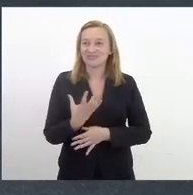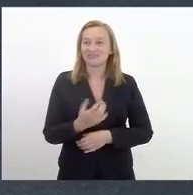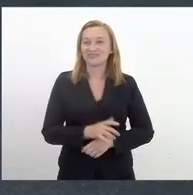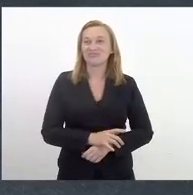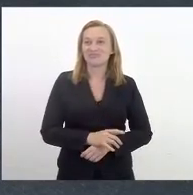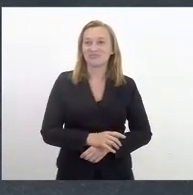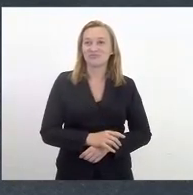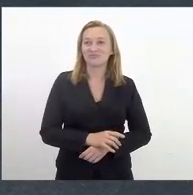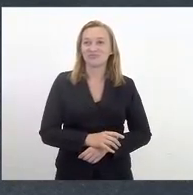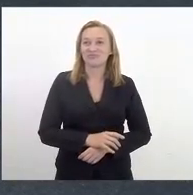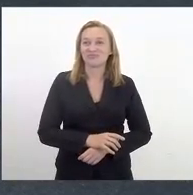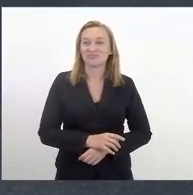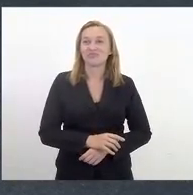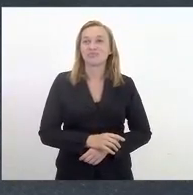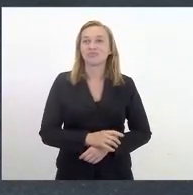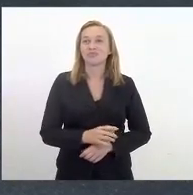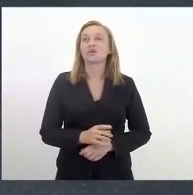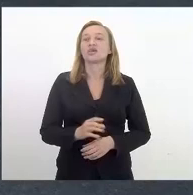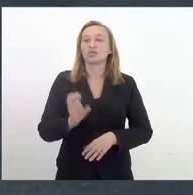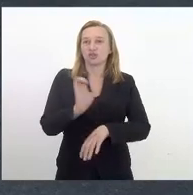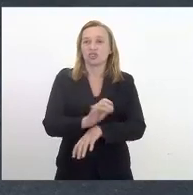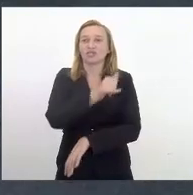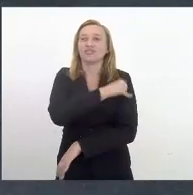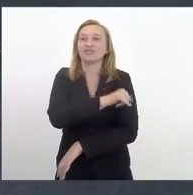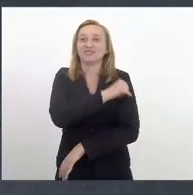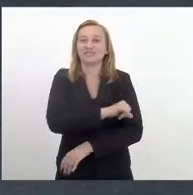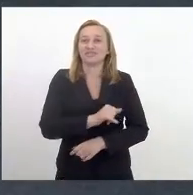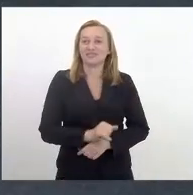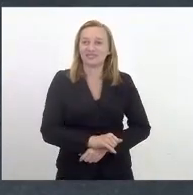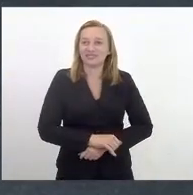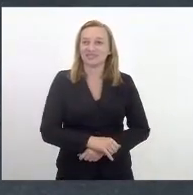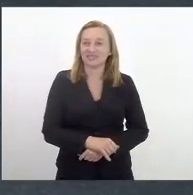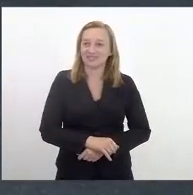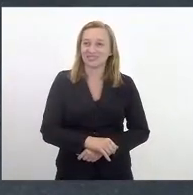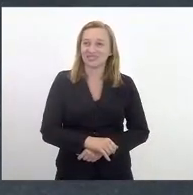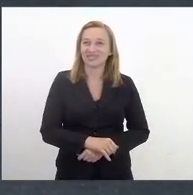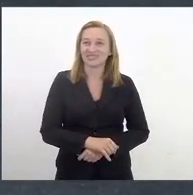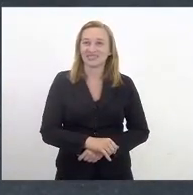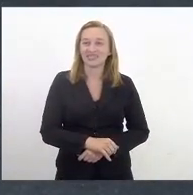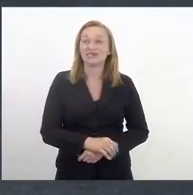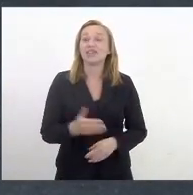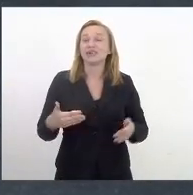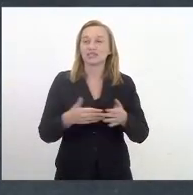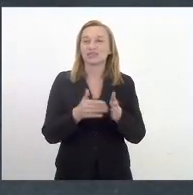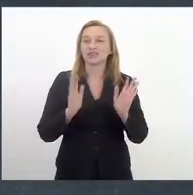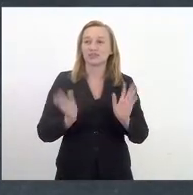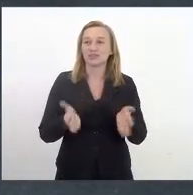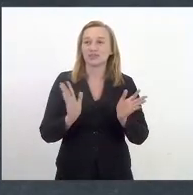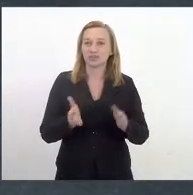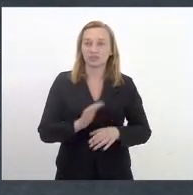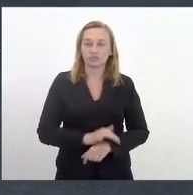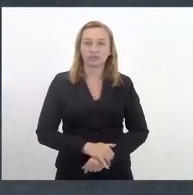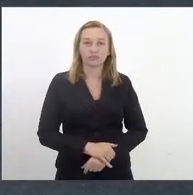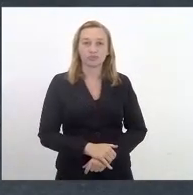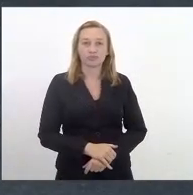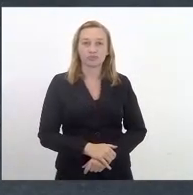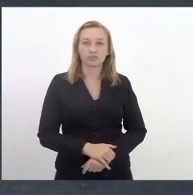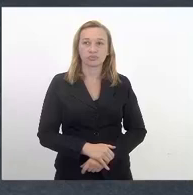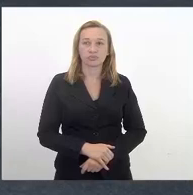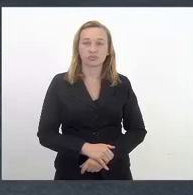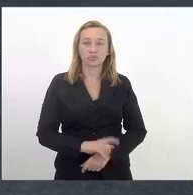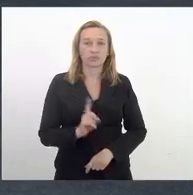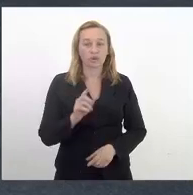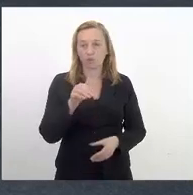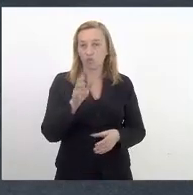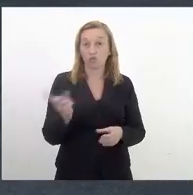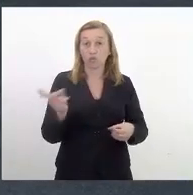Cachaçaria só lambics localizadas no estado do Rio de Janeiro se projeto até hoje e não voltou à